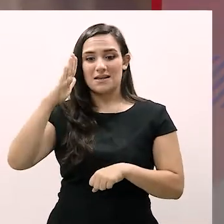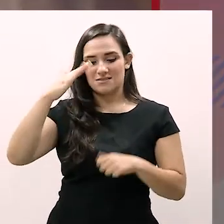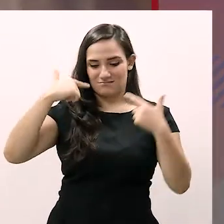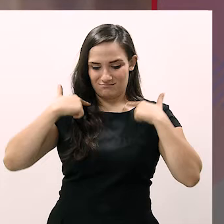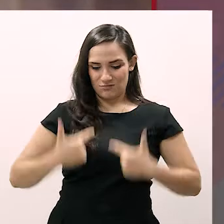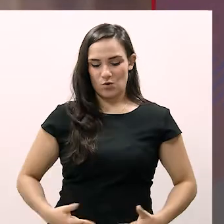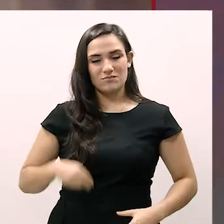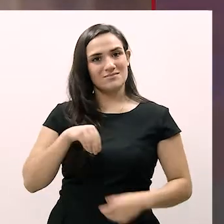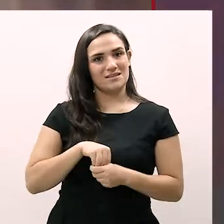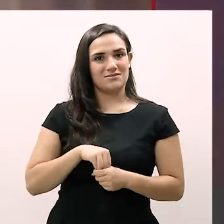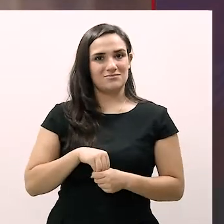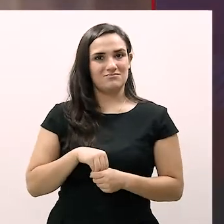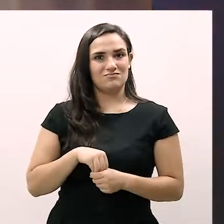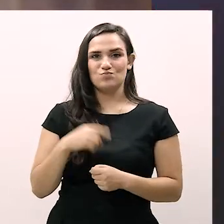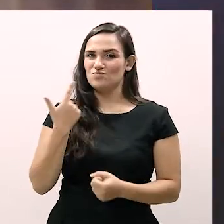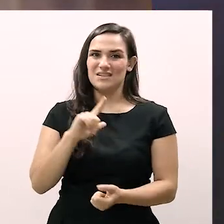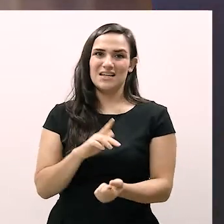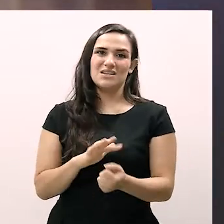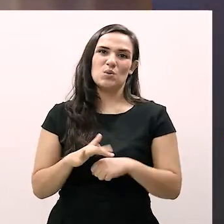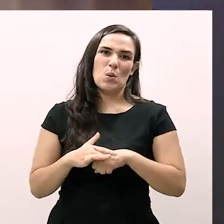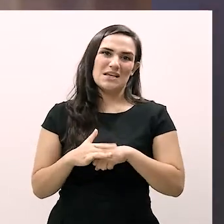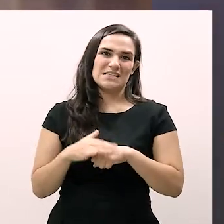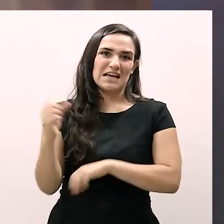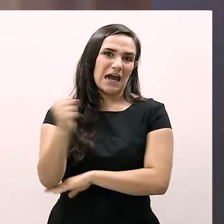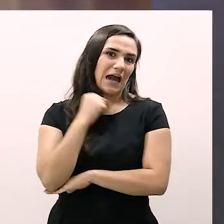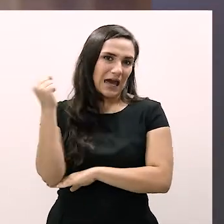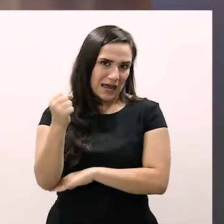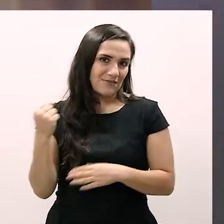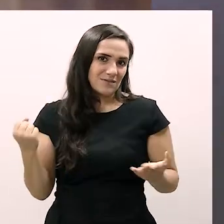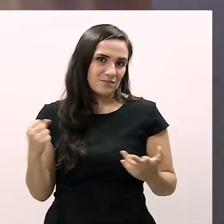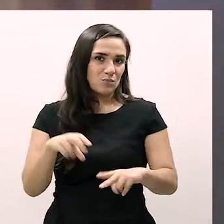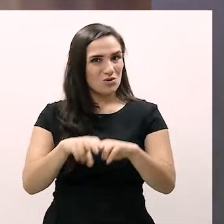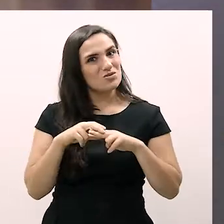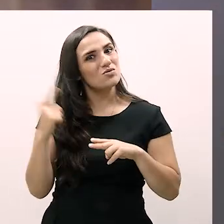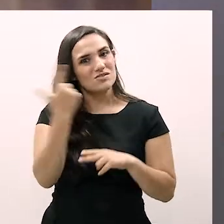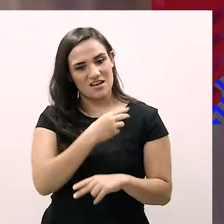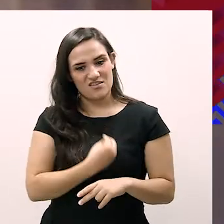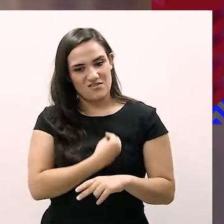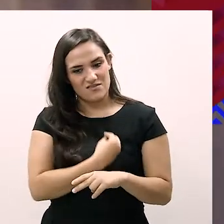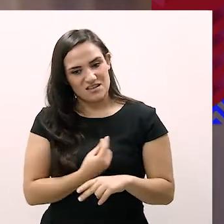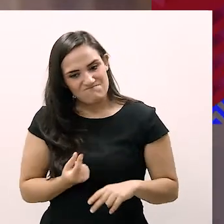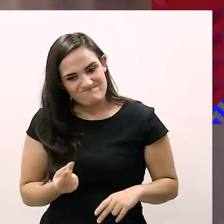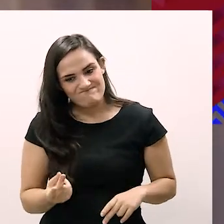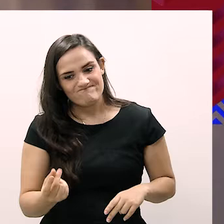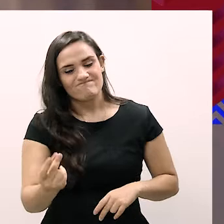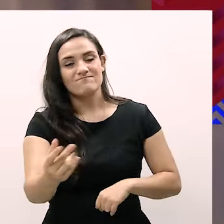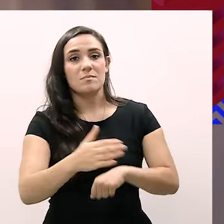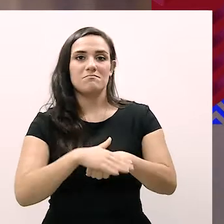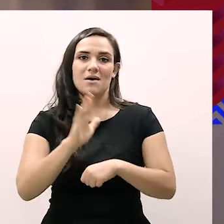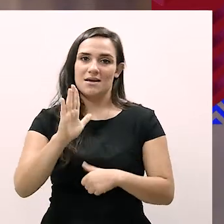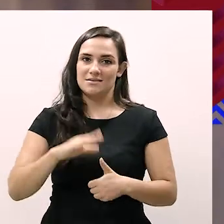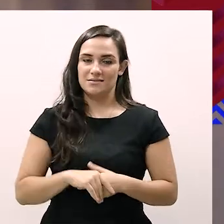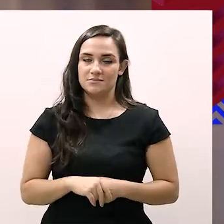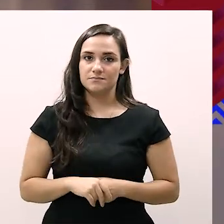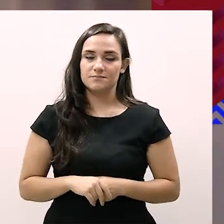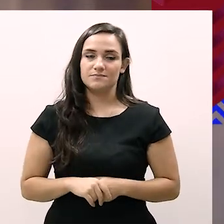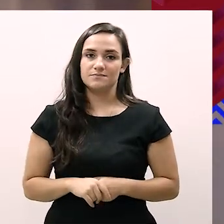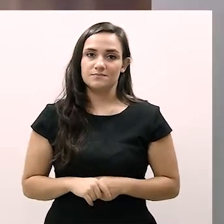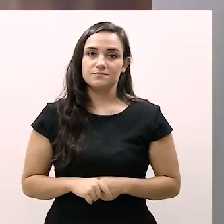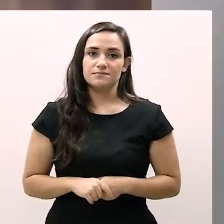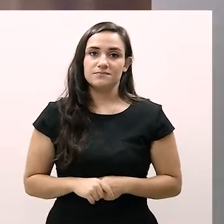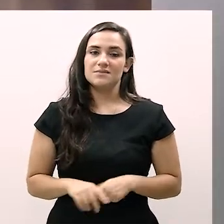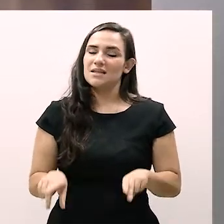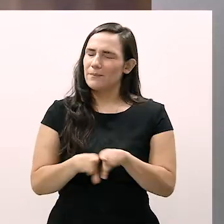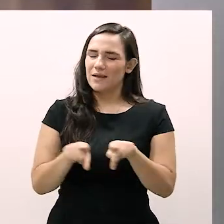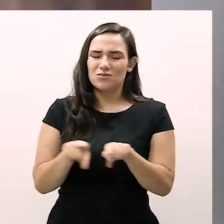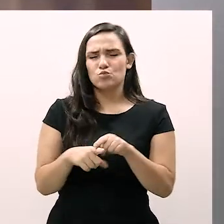com ela. Então, isso aumenta a expectativa de vida, isso diminui o dano pela obesidade. Então,